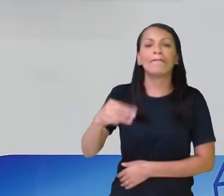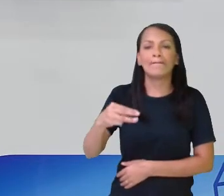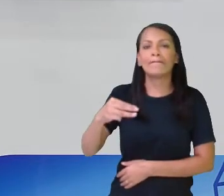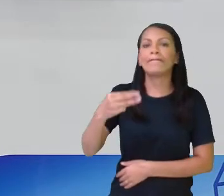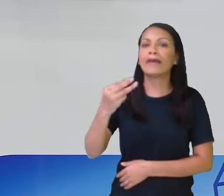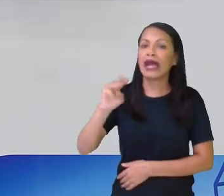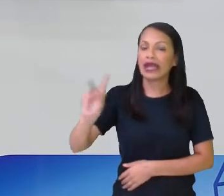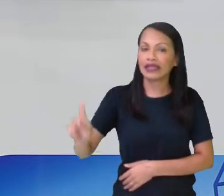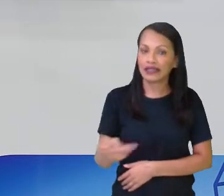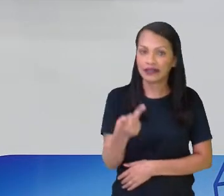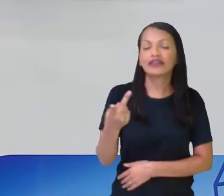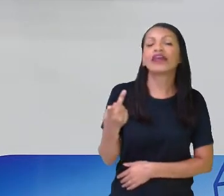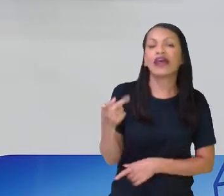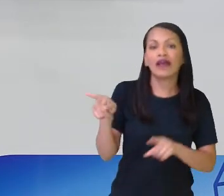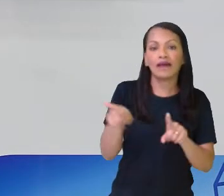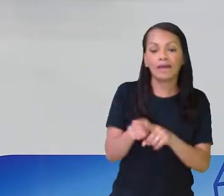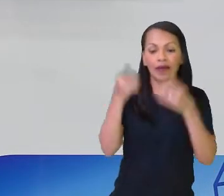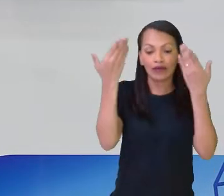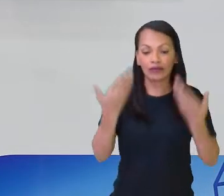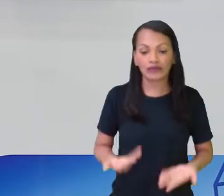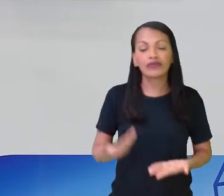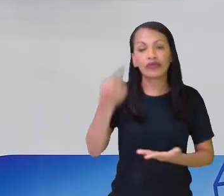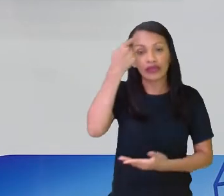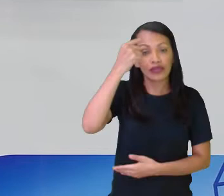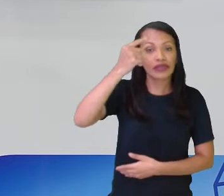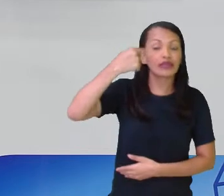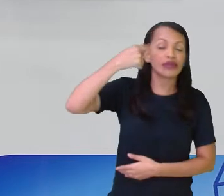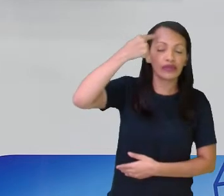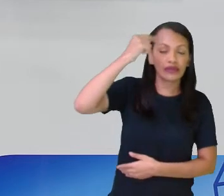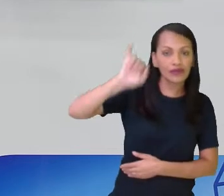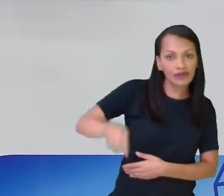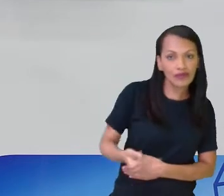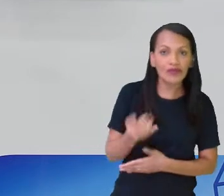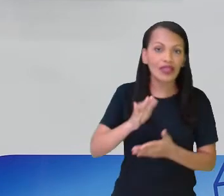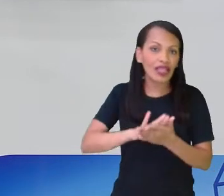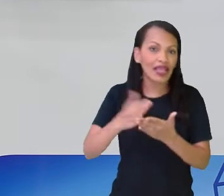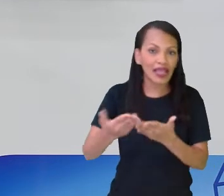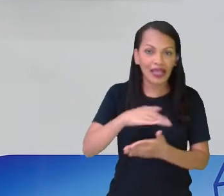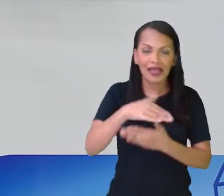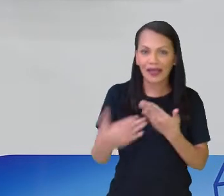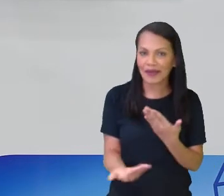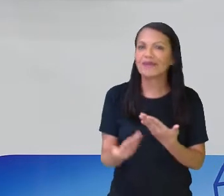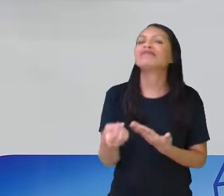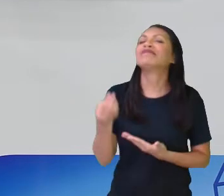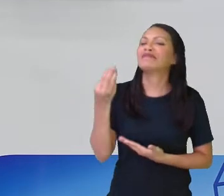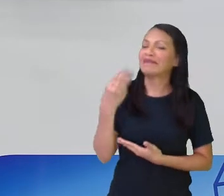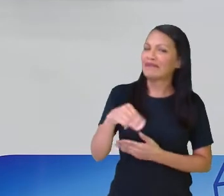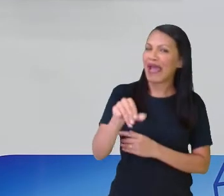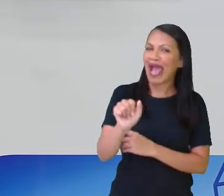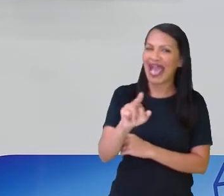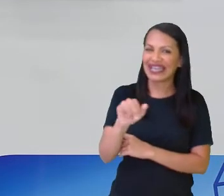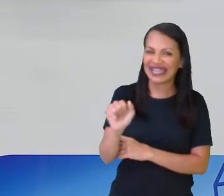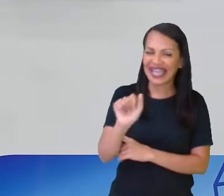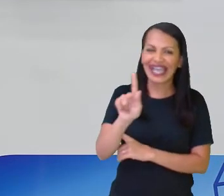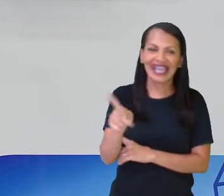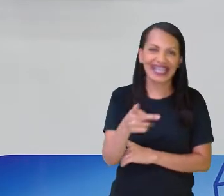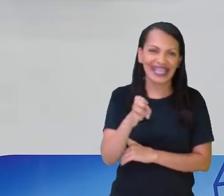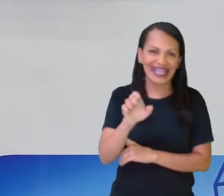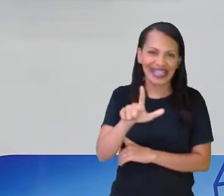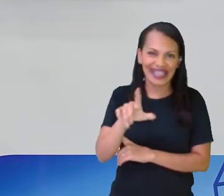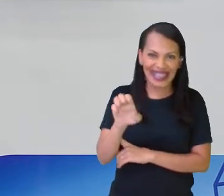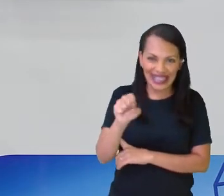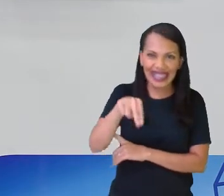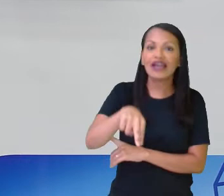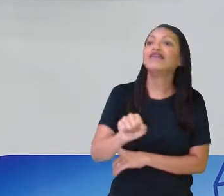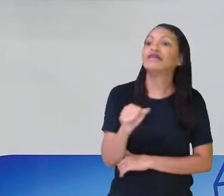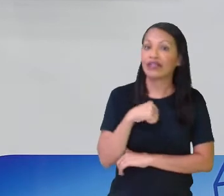a Jéssica, nossa querida amiga que intérprete de Libras. É porque a Maria Helena sempre está aqui com a gente, né? A gente teve dia